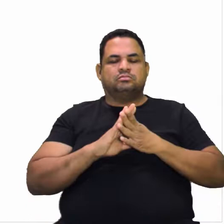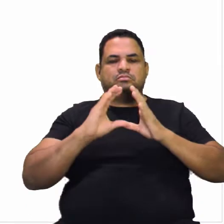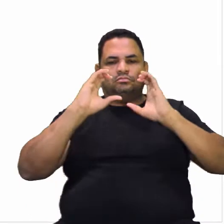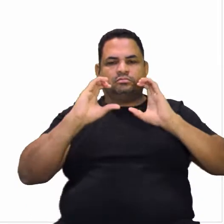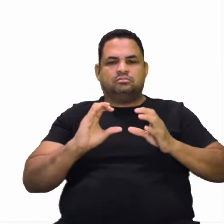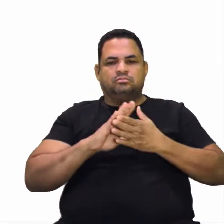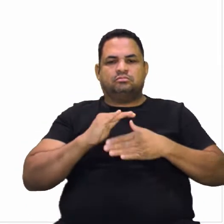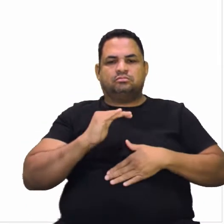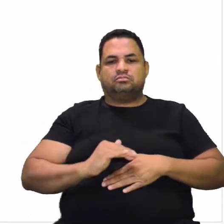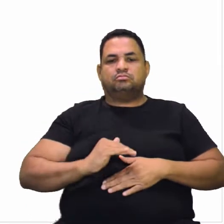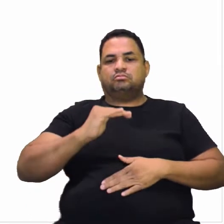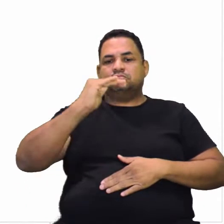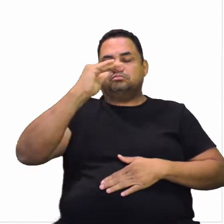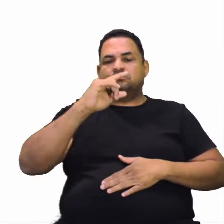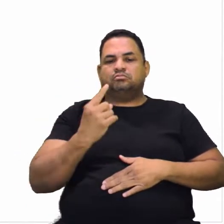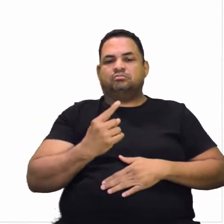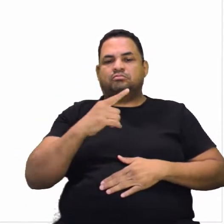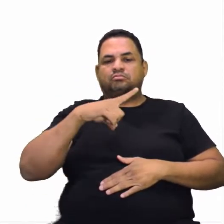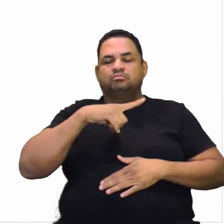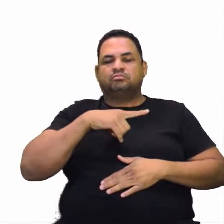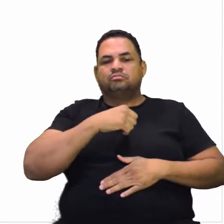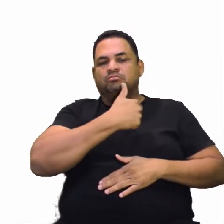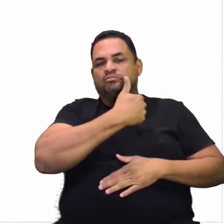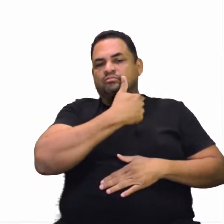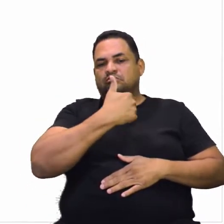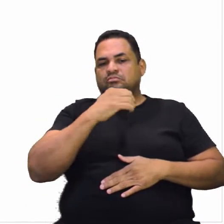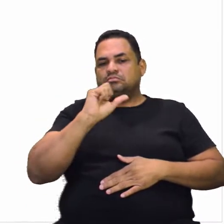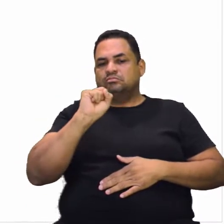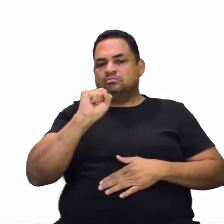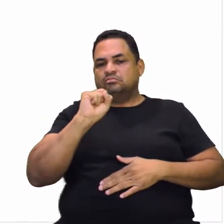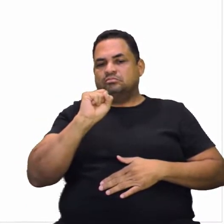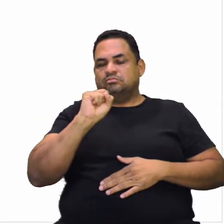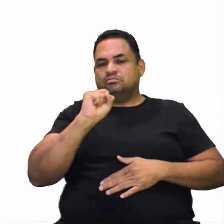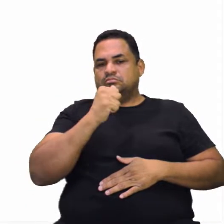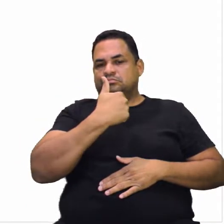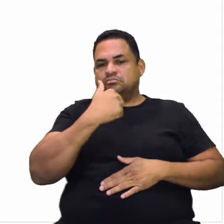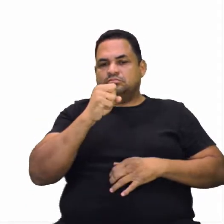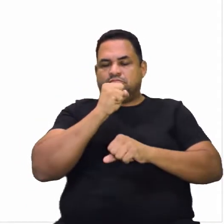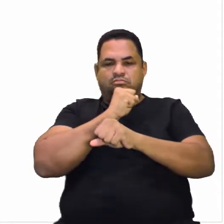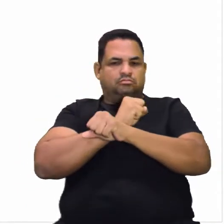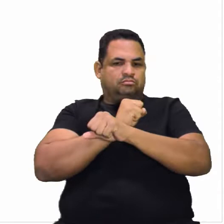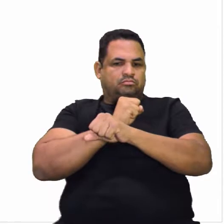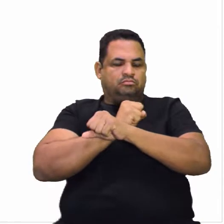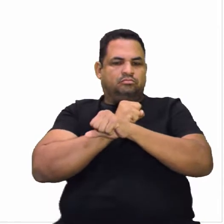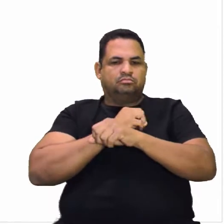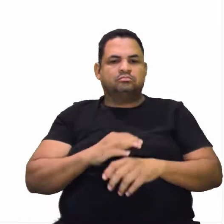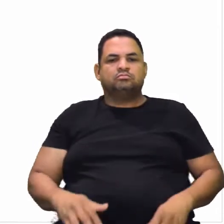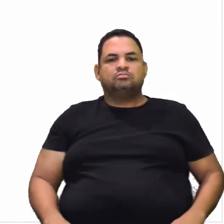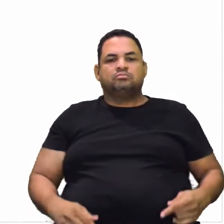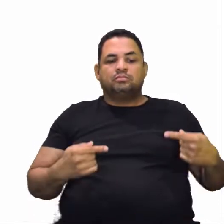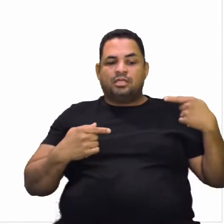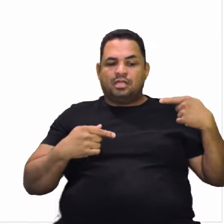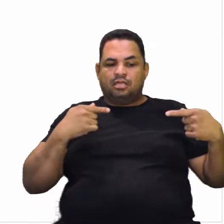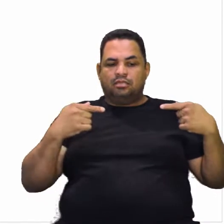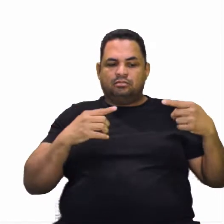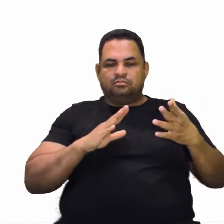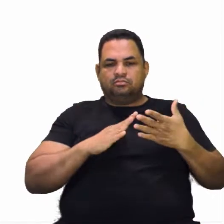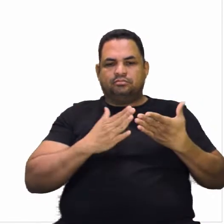cidadão adulto chegou a existir cerca de 18 escravos para cada